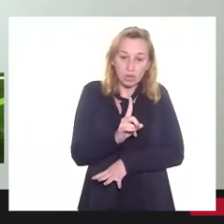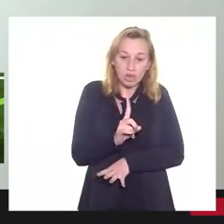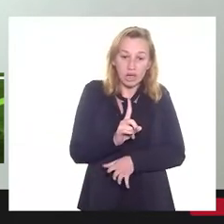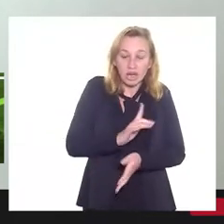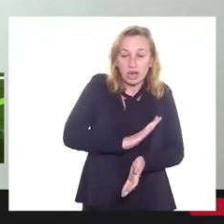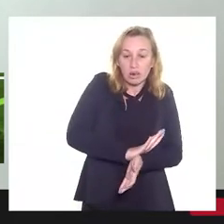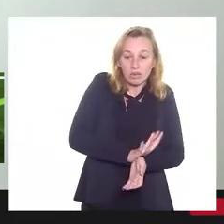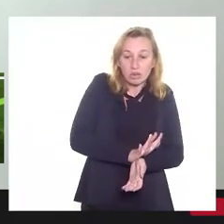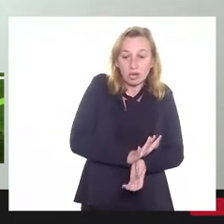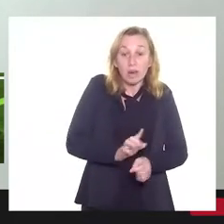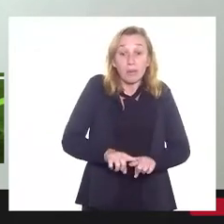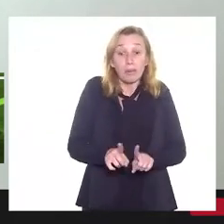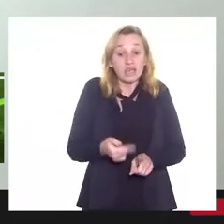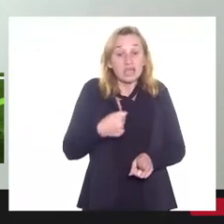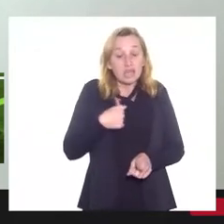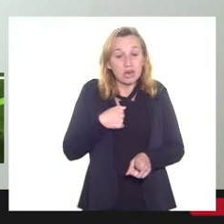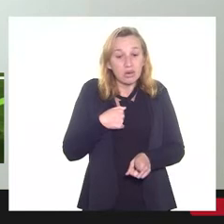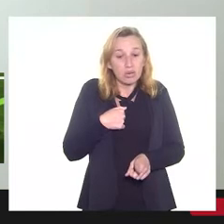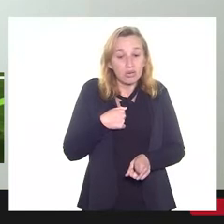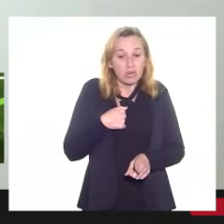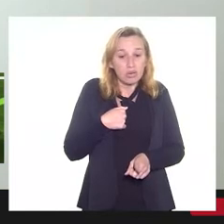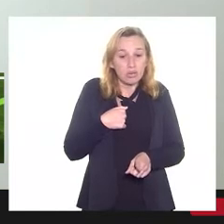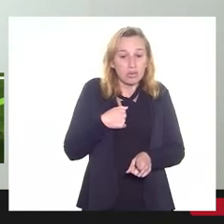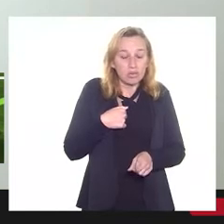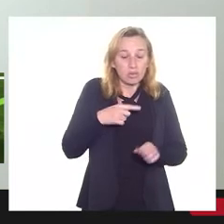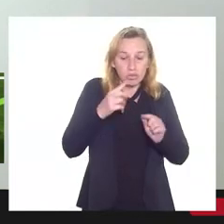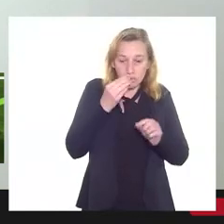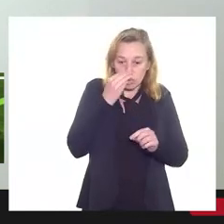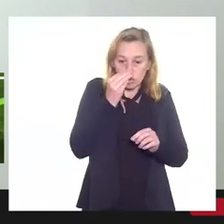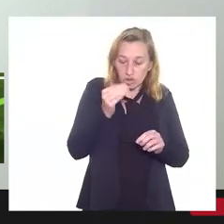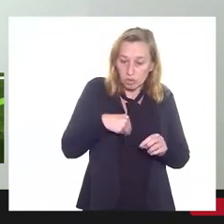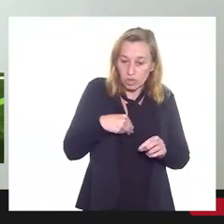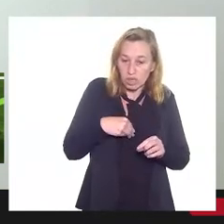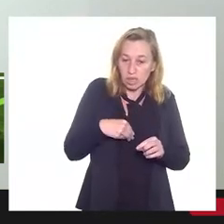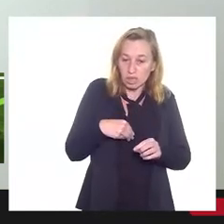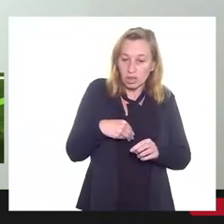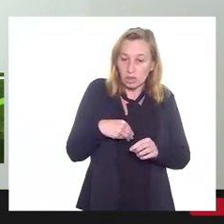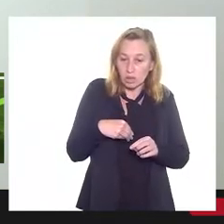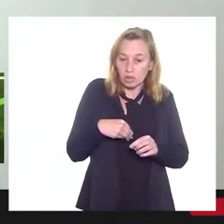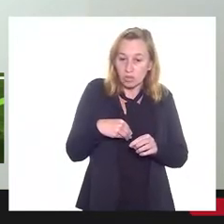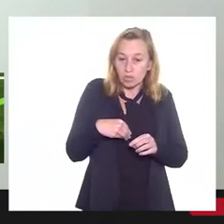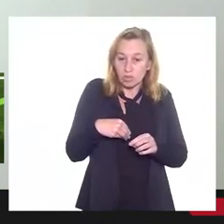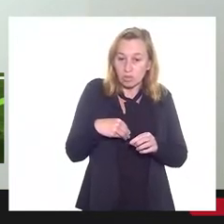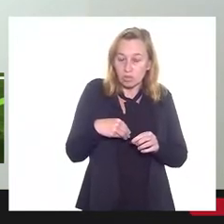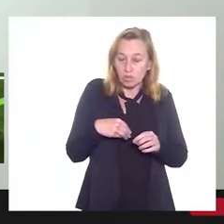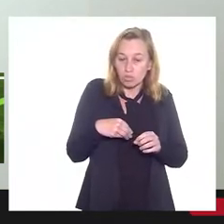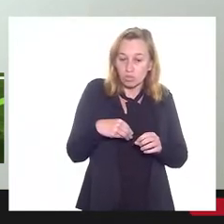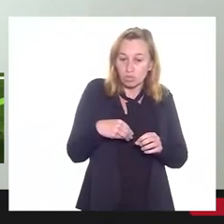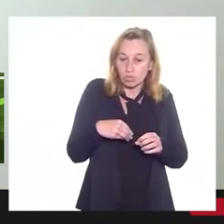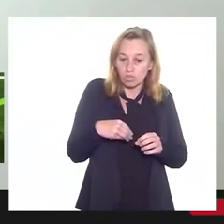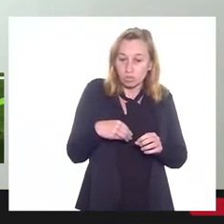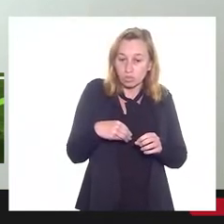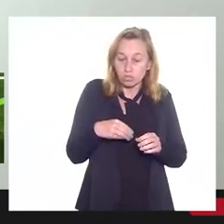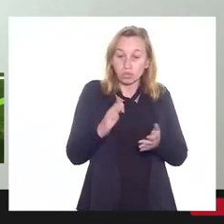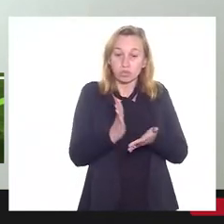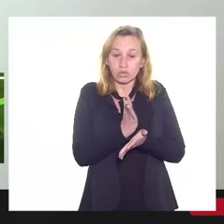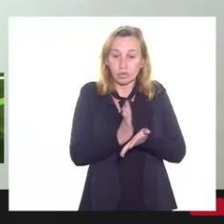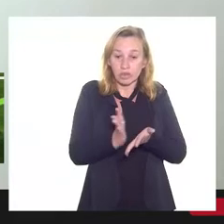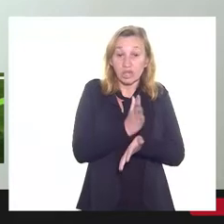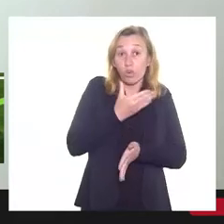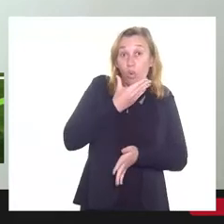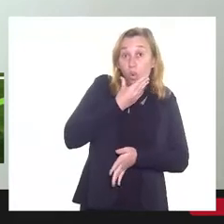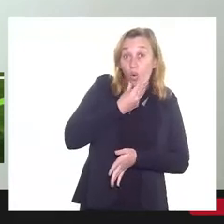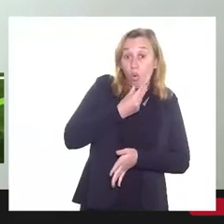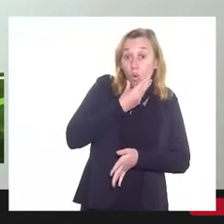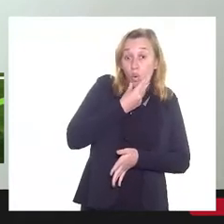intolerância mas eu fui vítima de um abuso de um determinado o